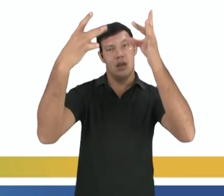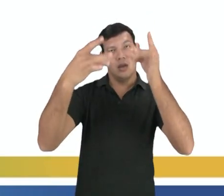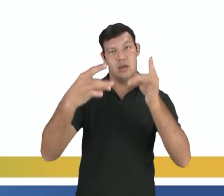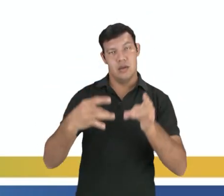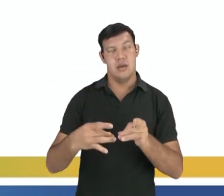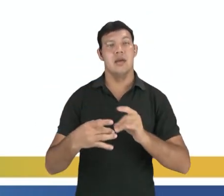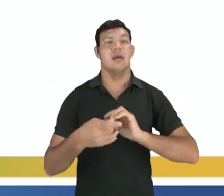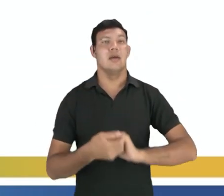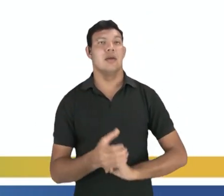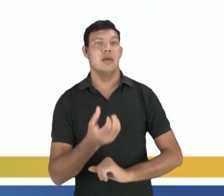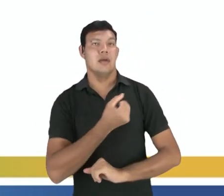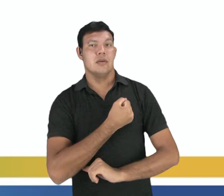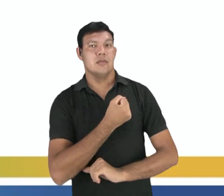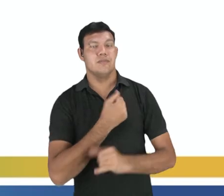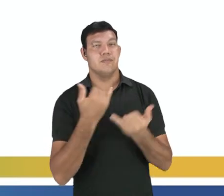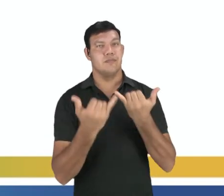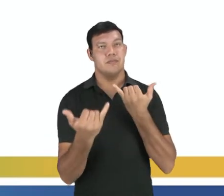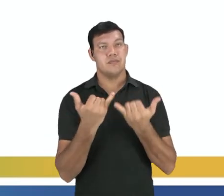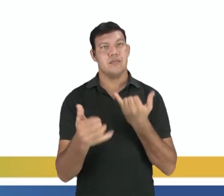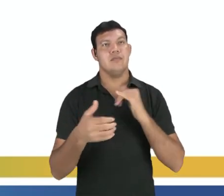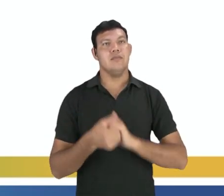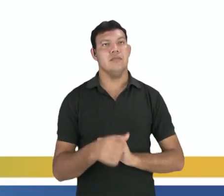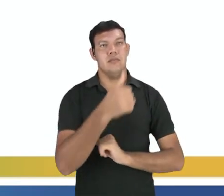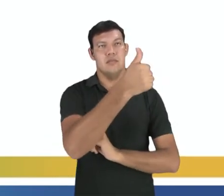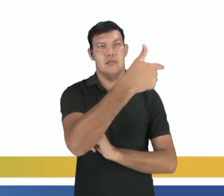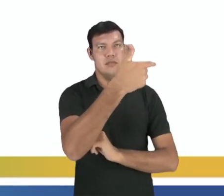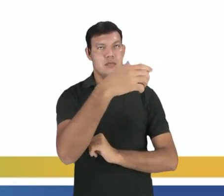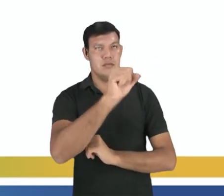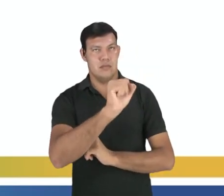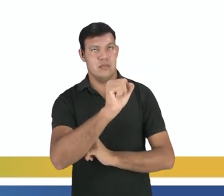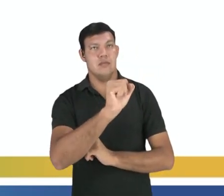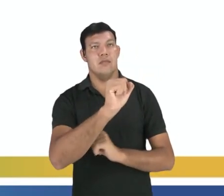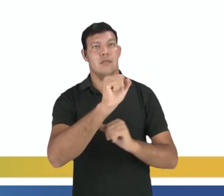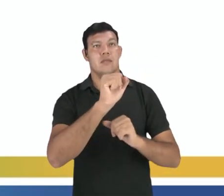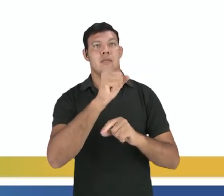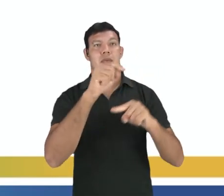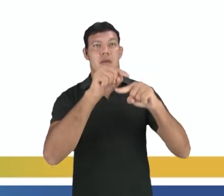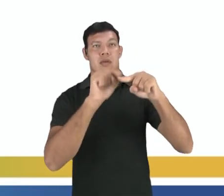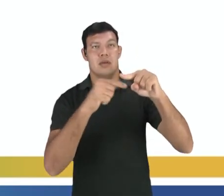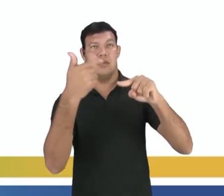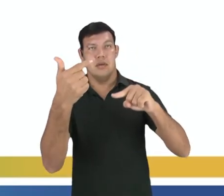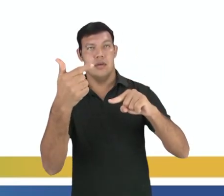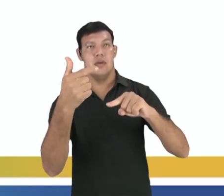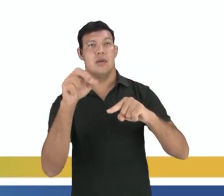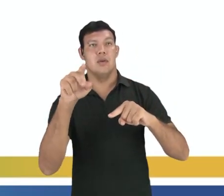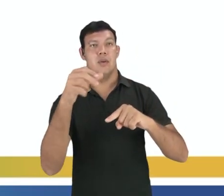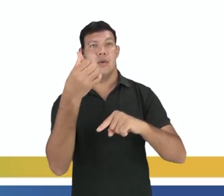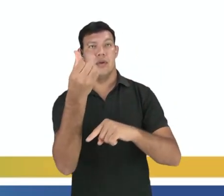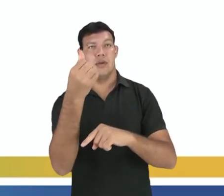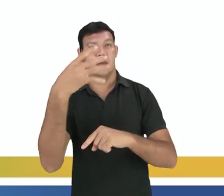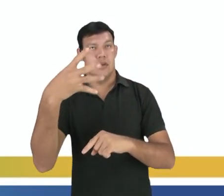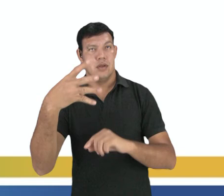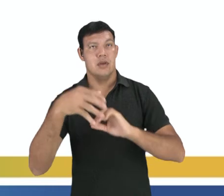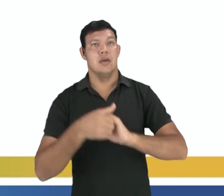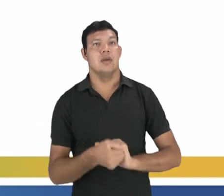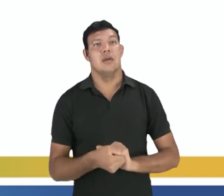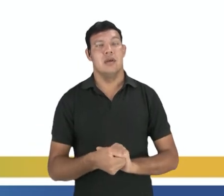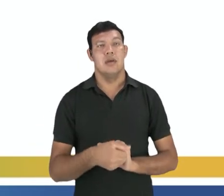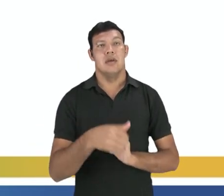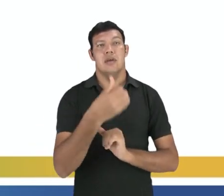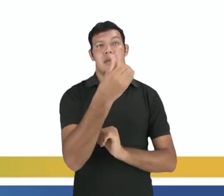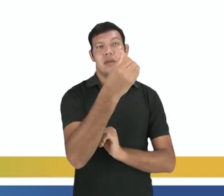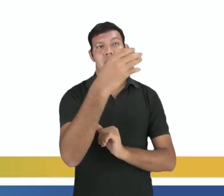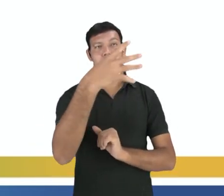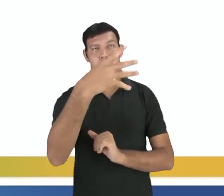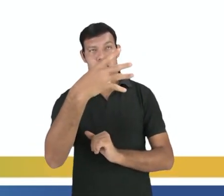fatores primos. Ó. Vou dividir 128 por 2, dá 64, e 64 por 2 dá 32.